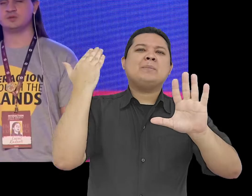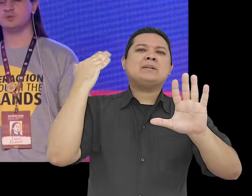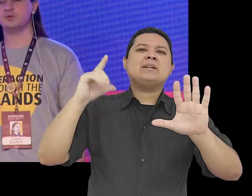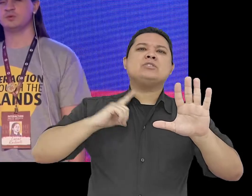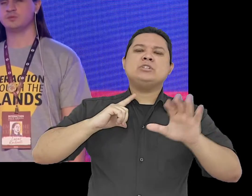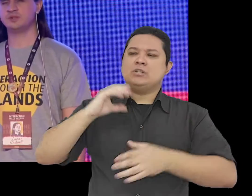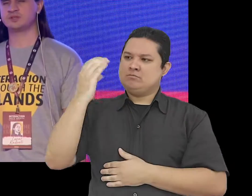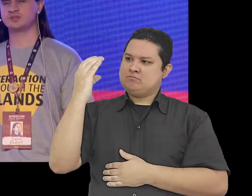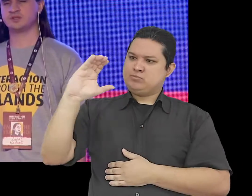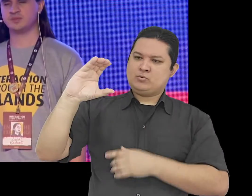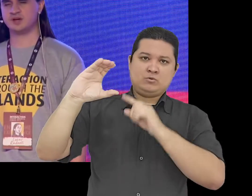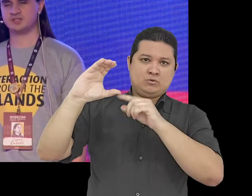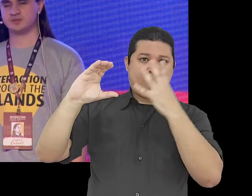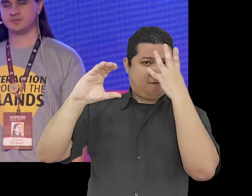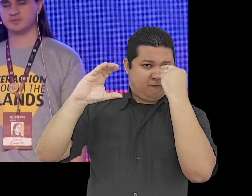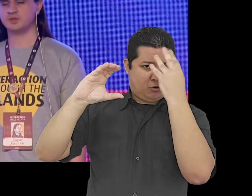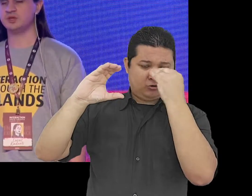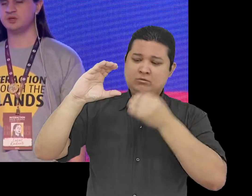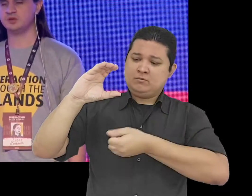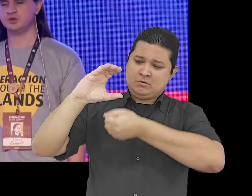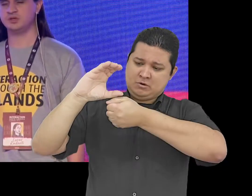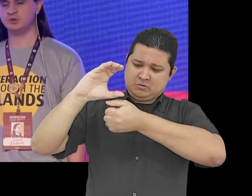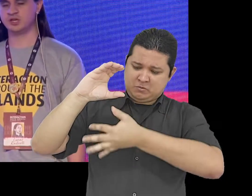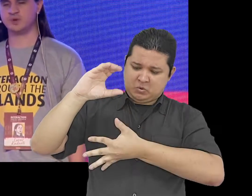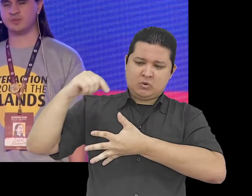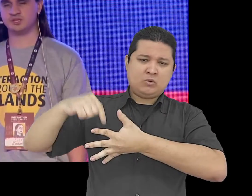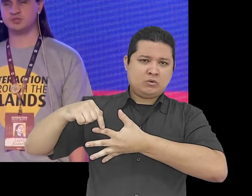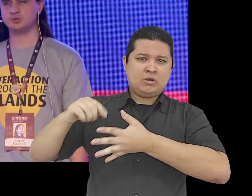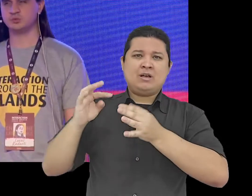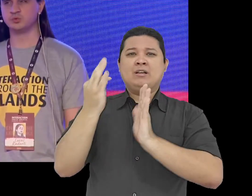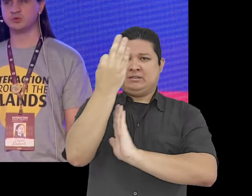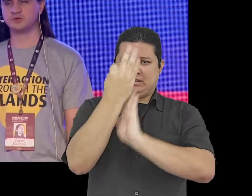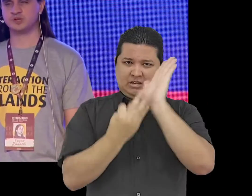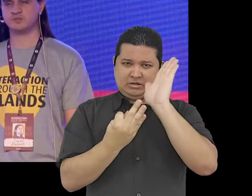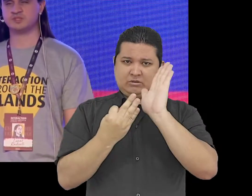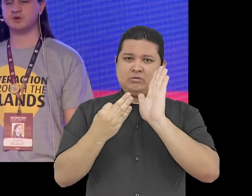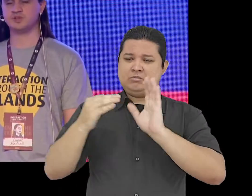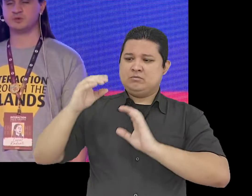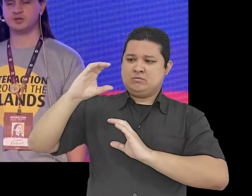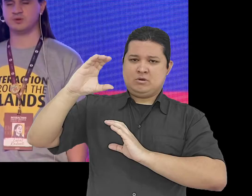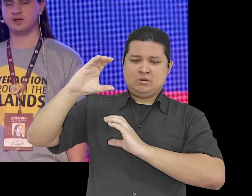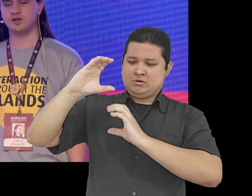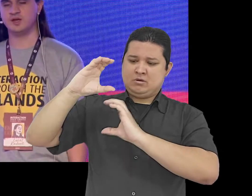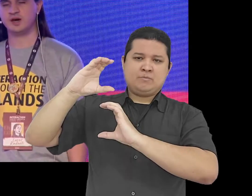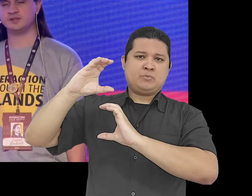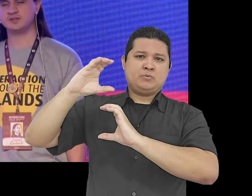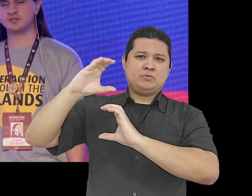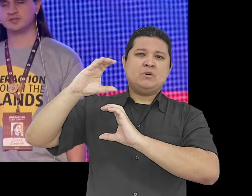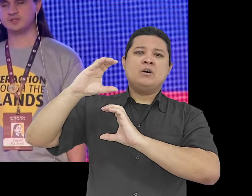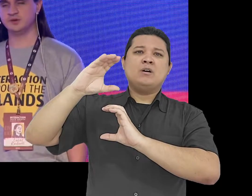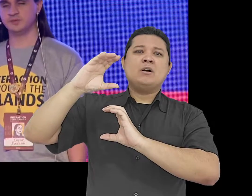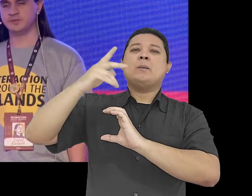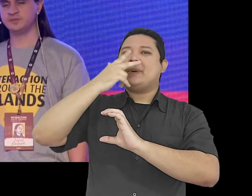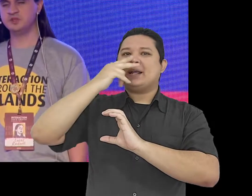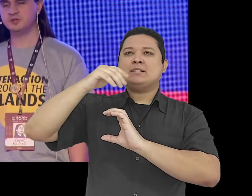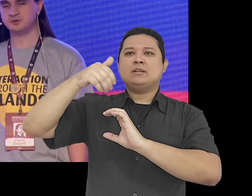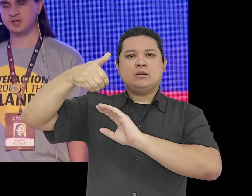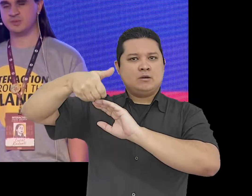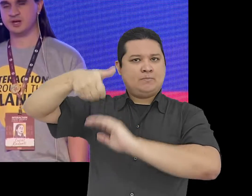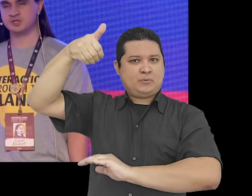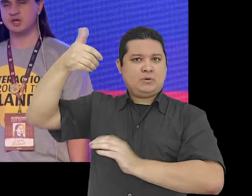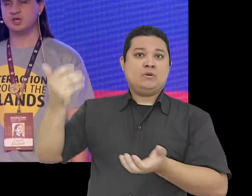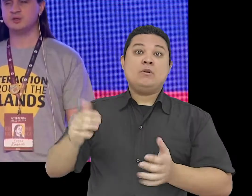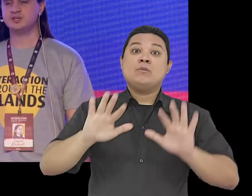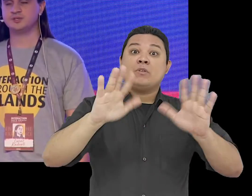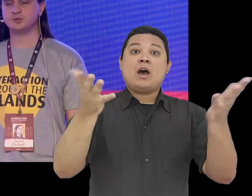um texto, uma descrição da imagem e o link para a imagem. Isso não funcionava. Mas agora você consegue colocar a descrição dentro